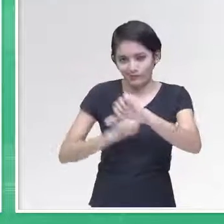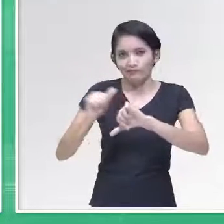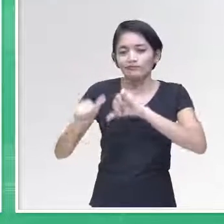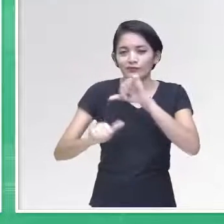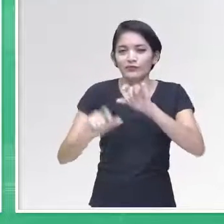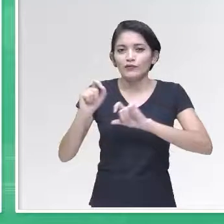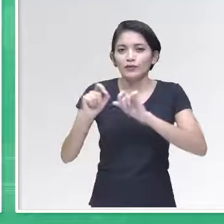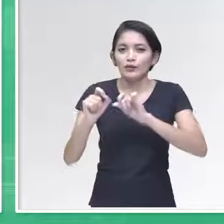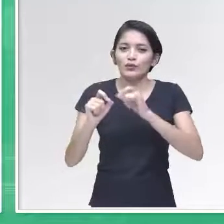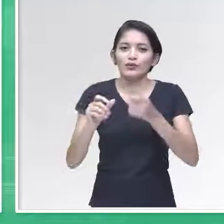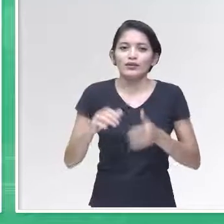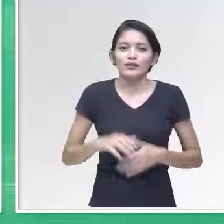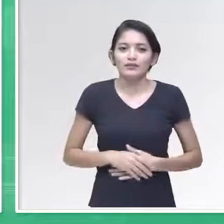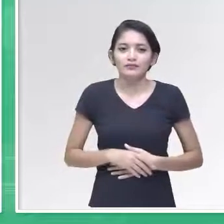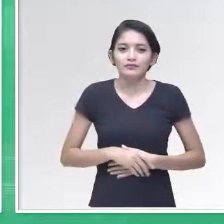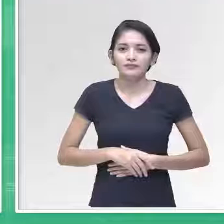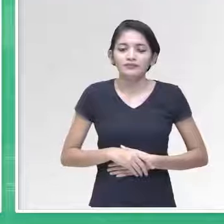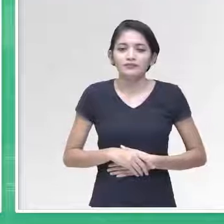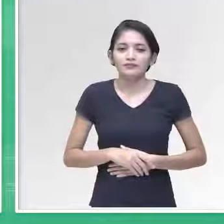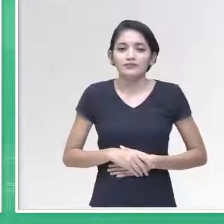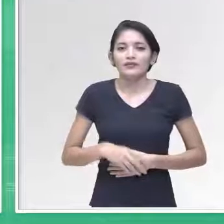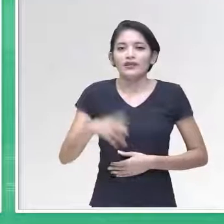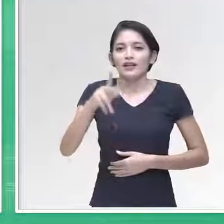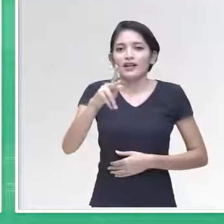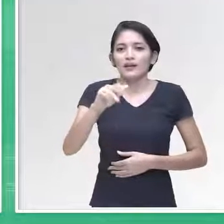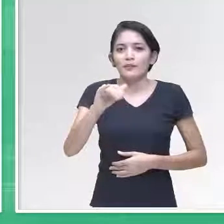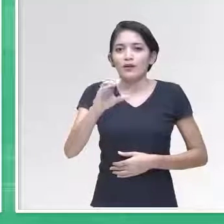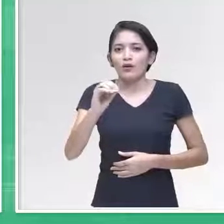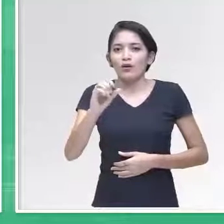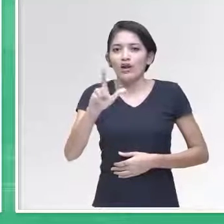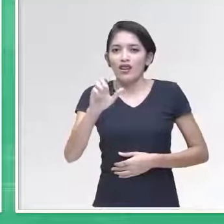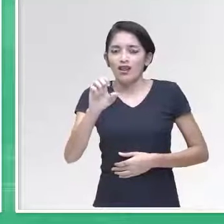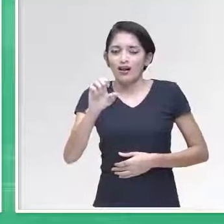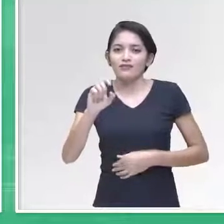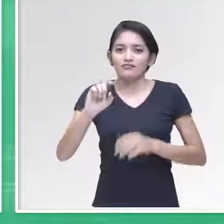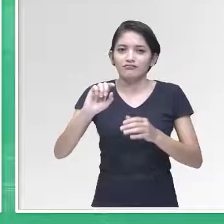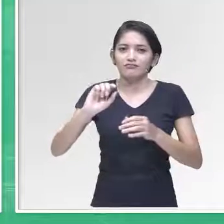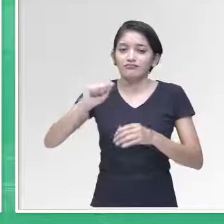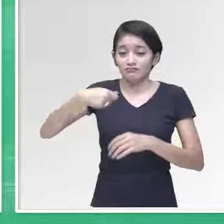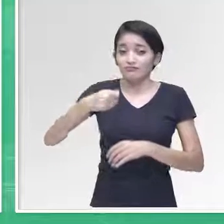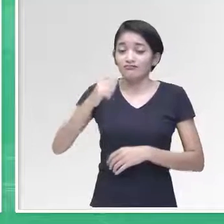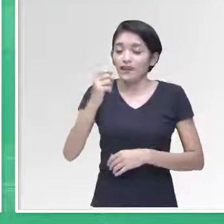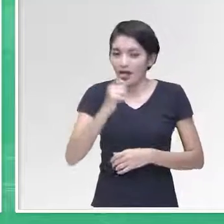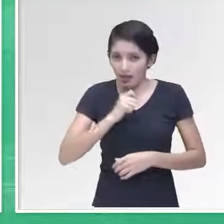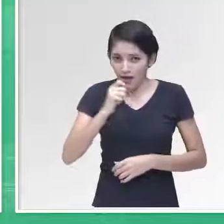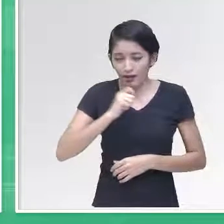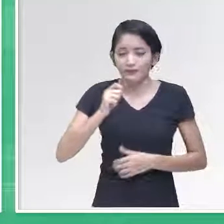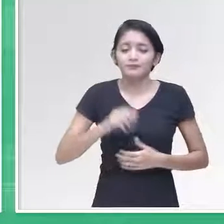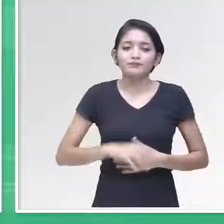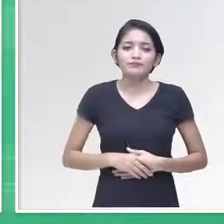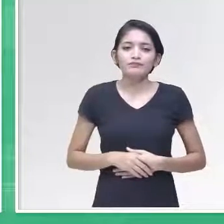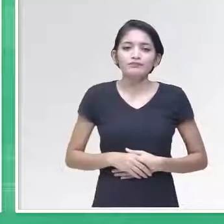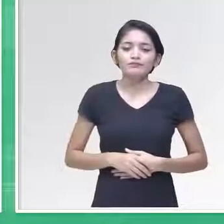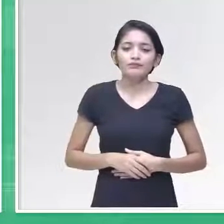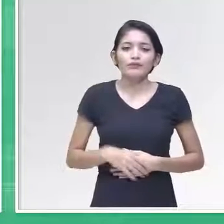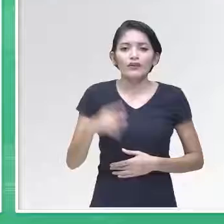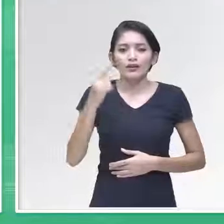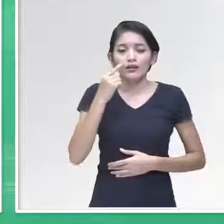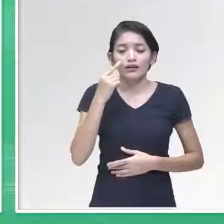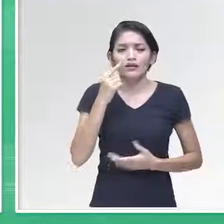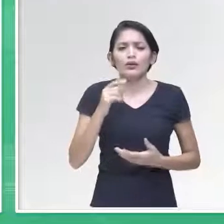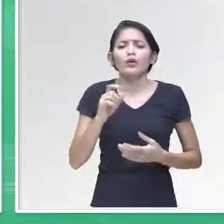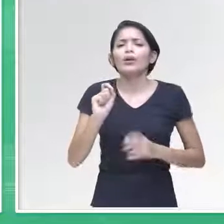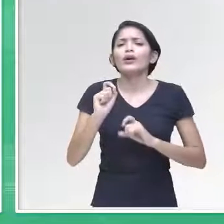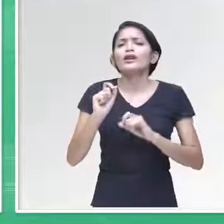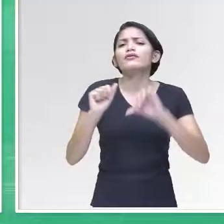para Popsicles, ou seja, picolé do mesmo jeito, certo? Observem que o was changed, né? Foi mudado. O que é que